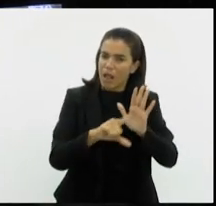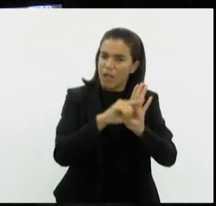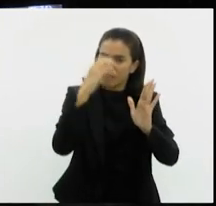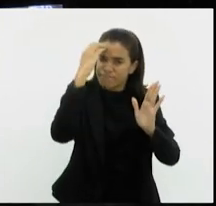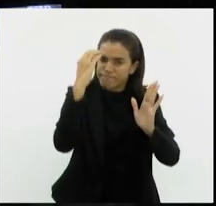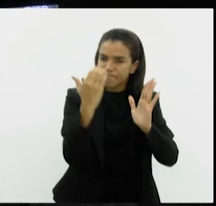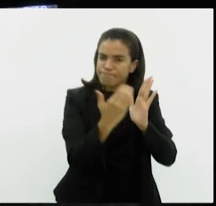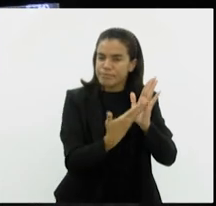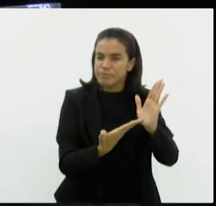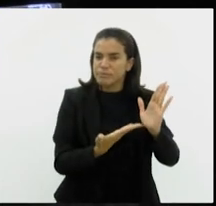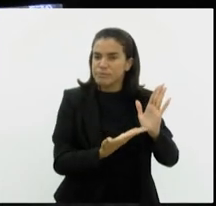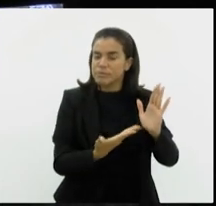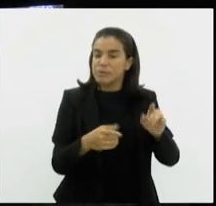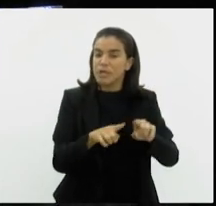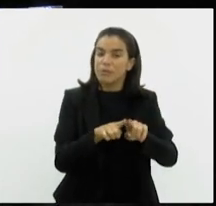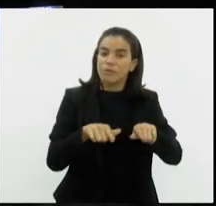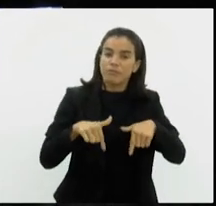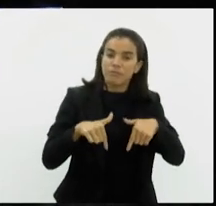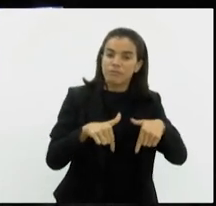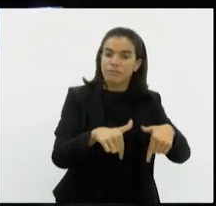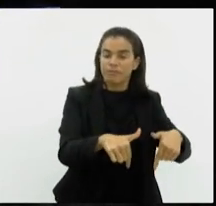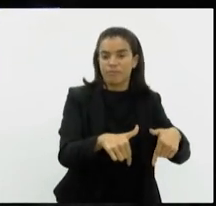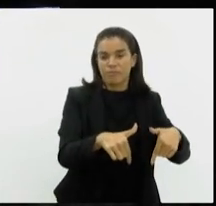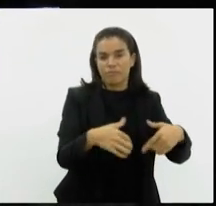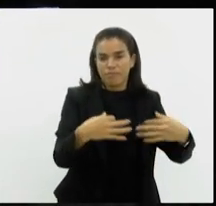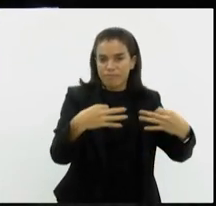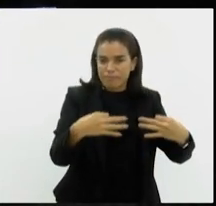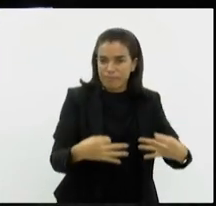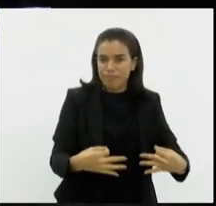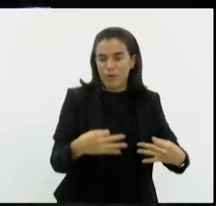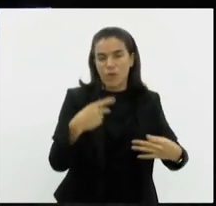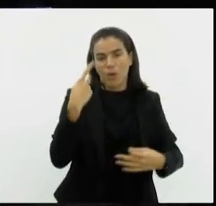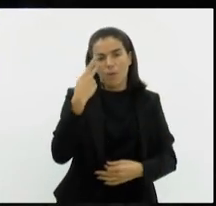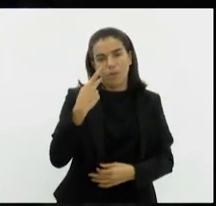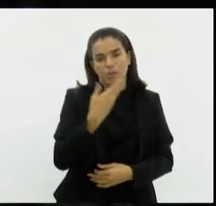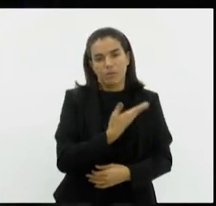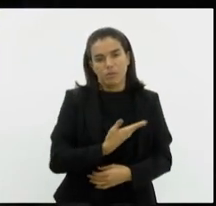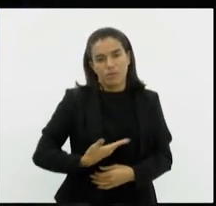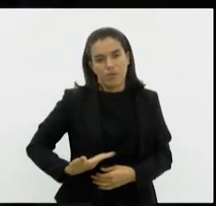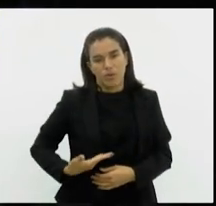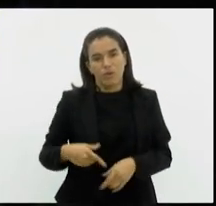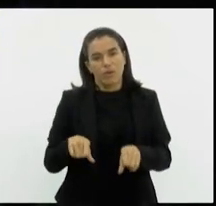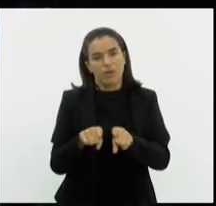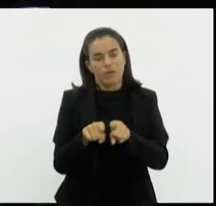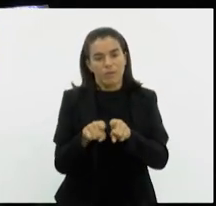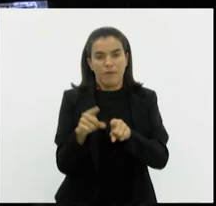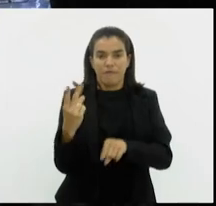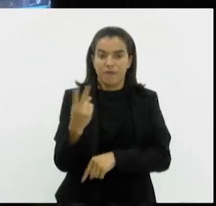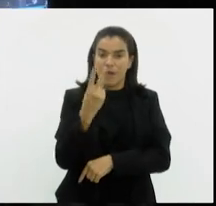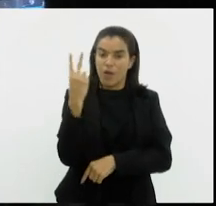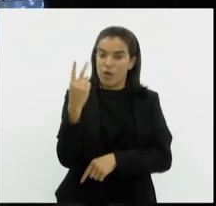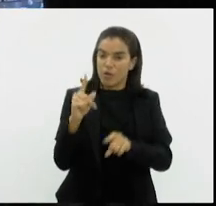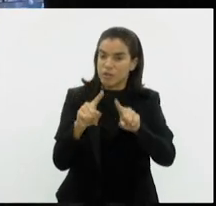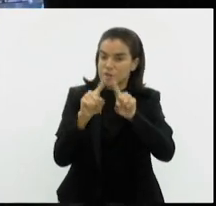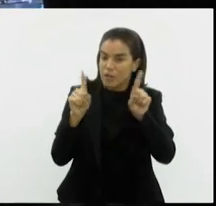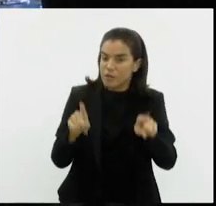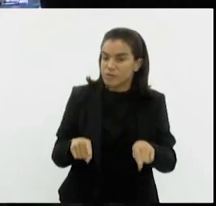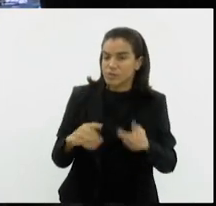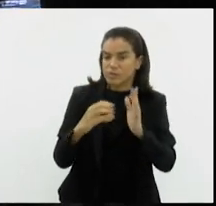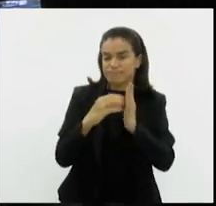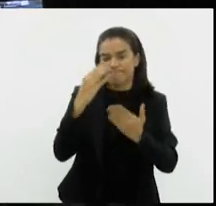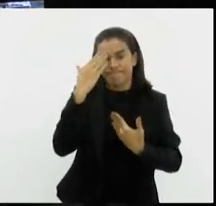maneira de ter uma atuação efetiva de uma política pública é também valorizar os seus servidores